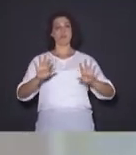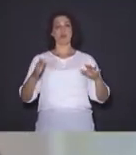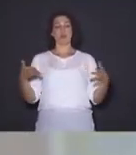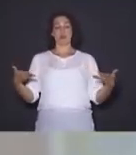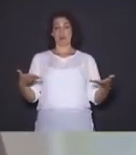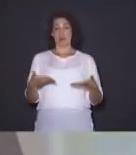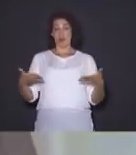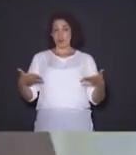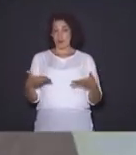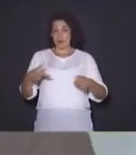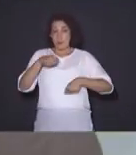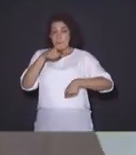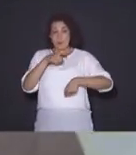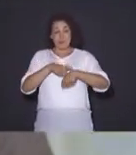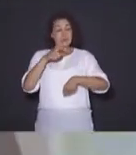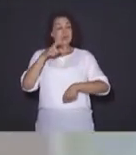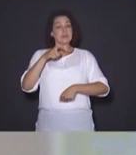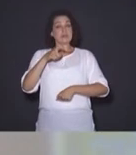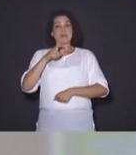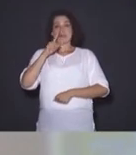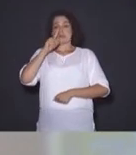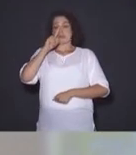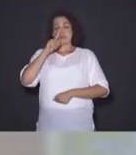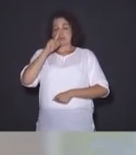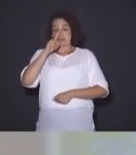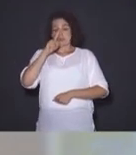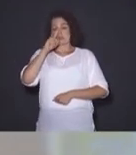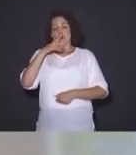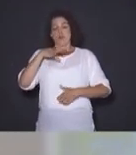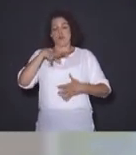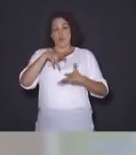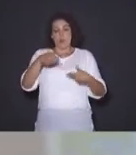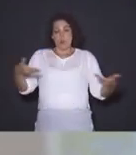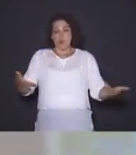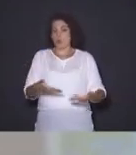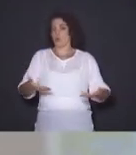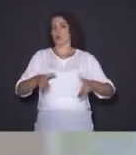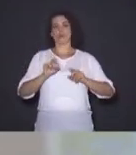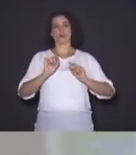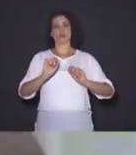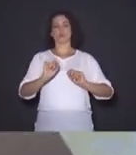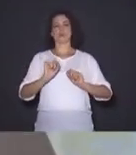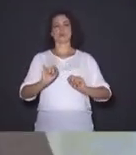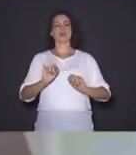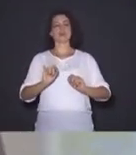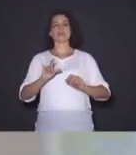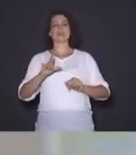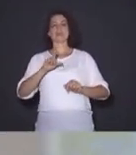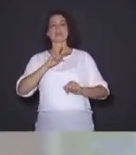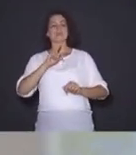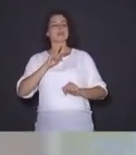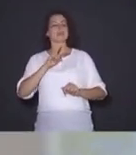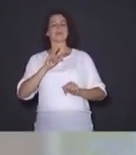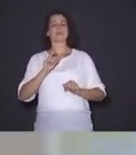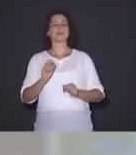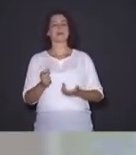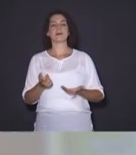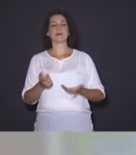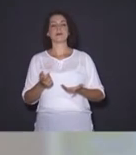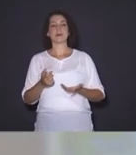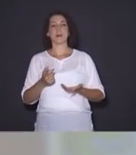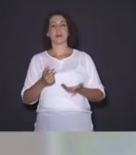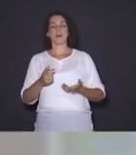extremamente grave no mundo contemporâneo é com um ataque extremamente forte à